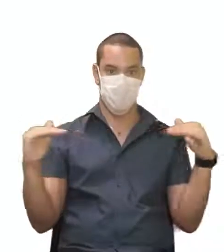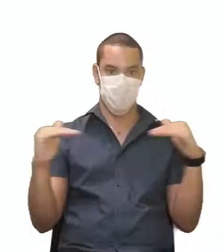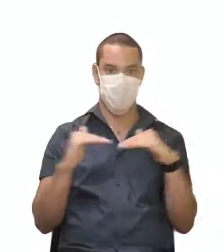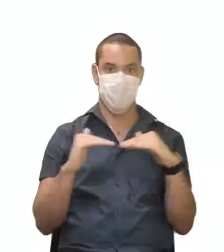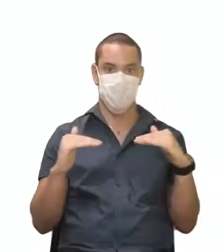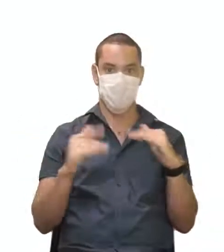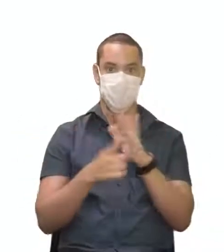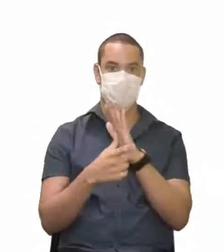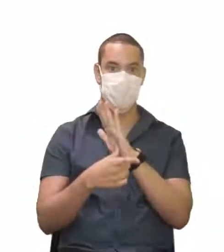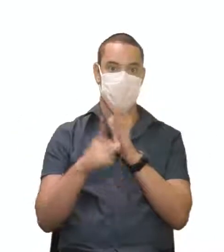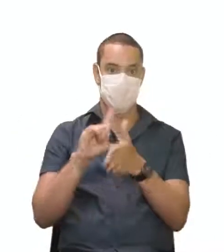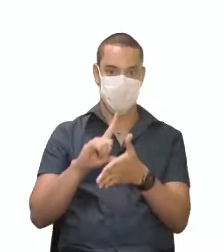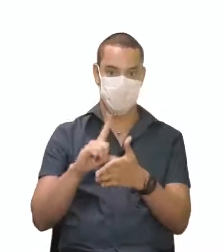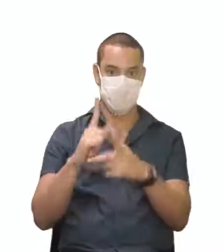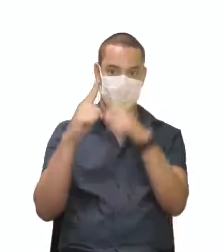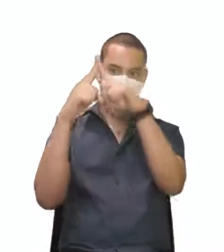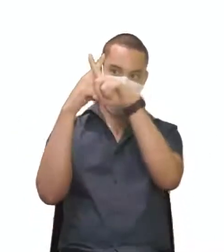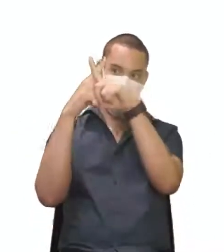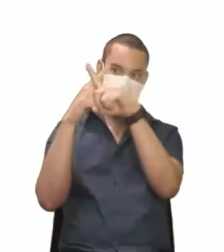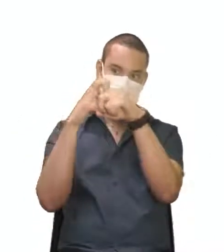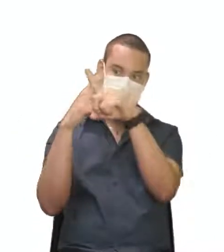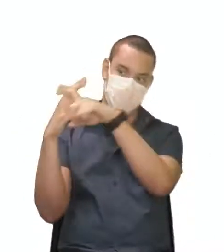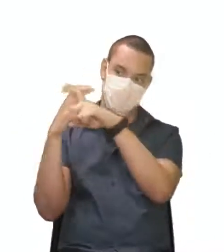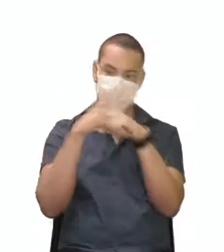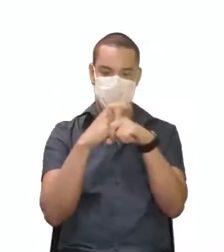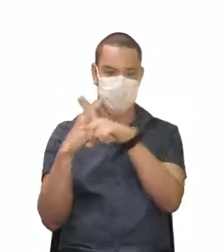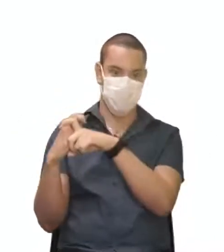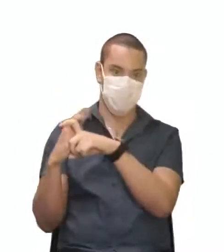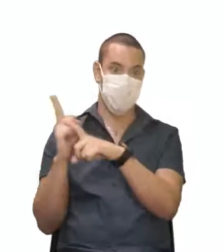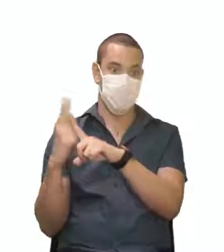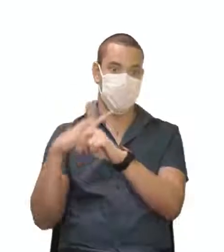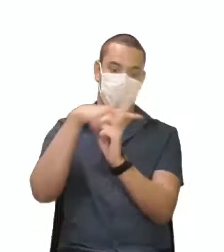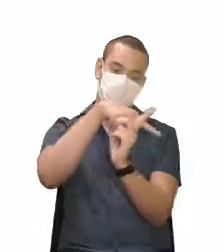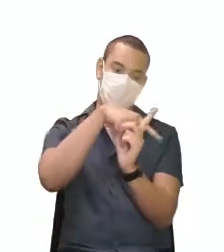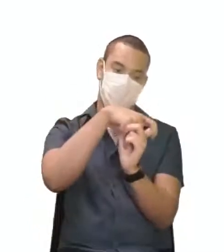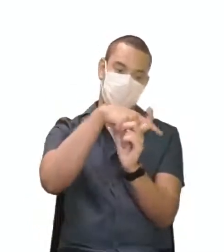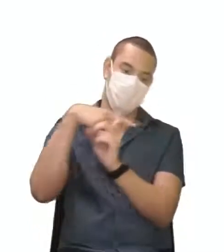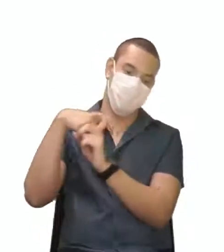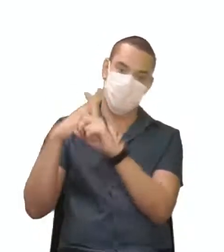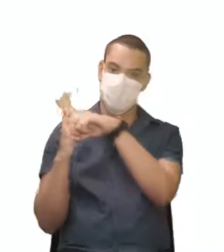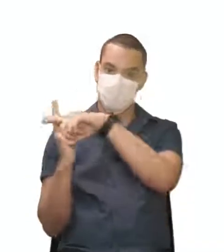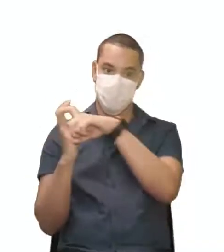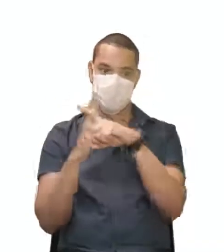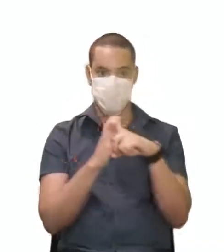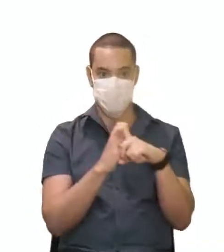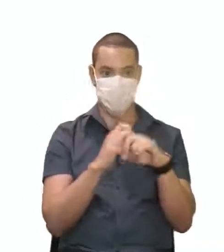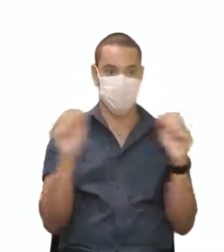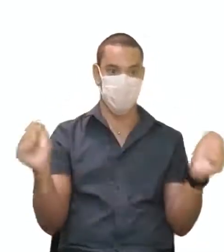ao contrário da metáfase 1, que eu tenho um do ladinho do outro, eu tenho um cromossomo. E esses